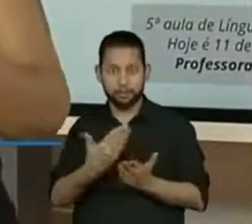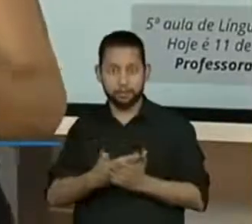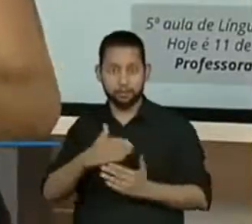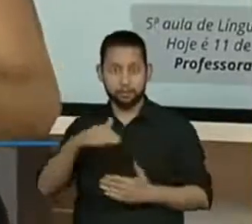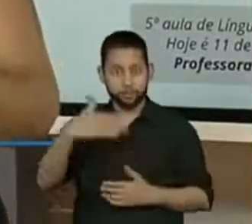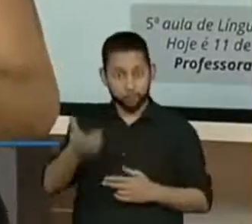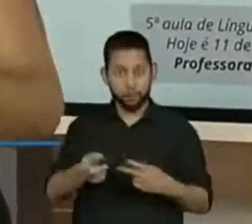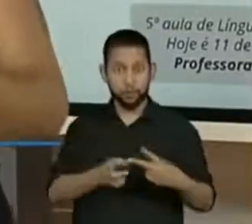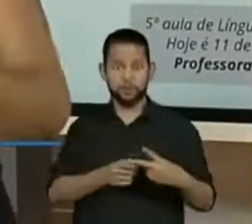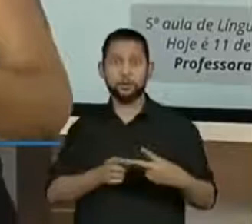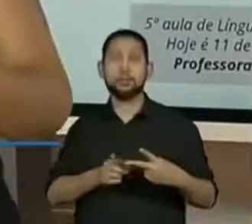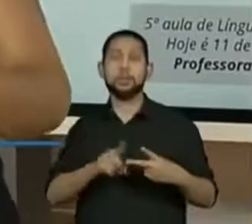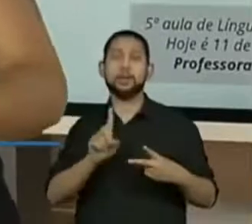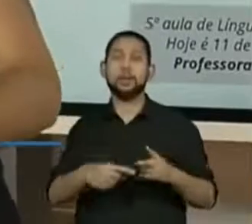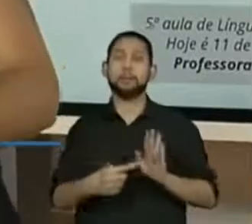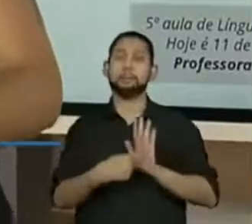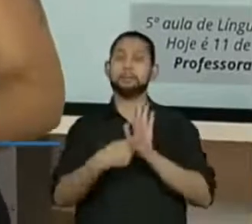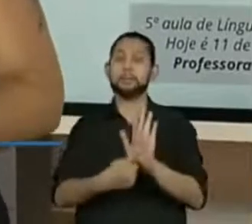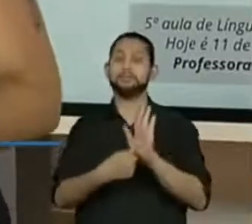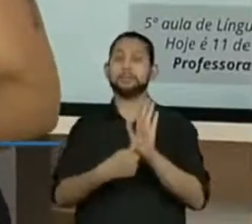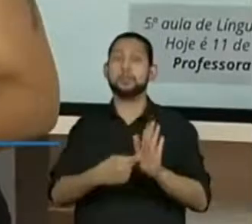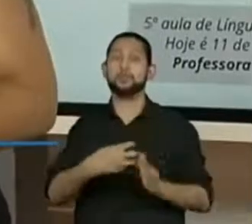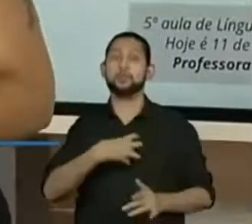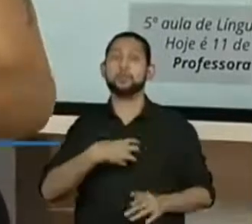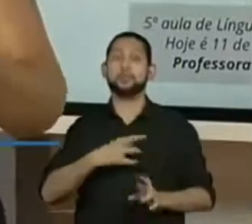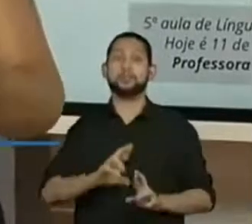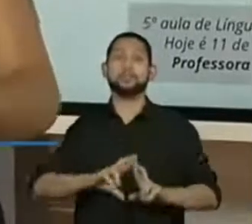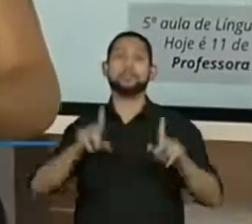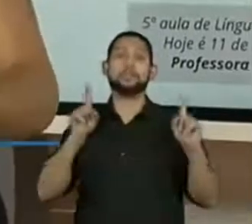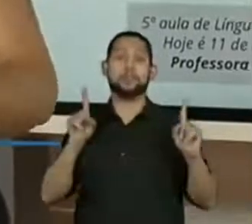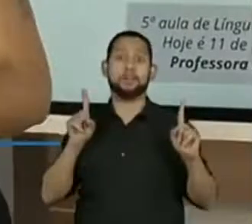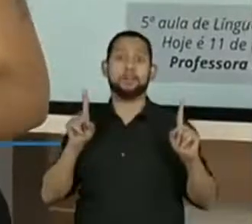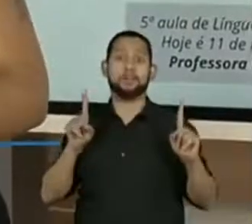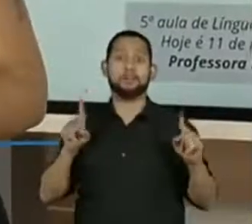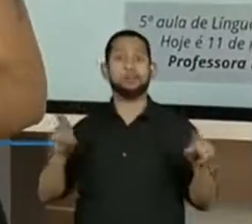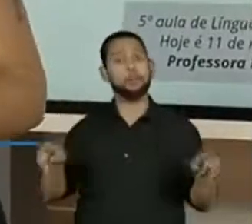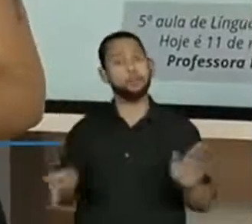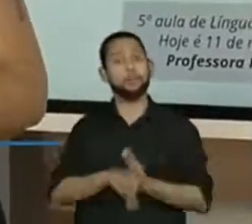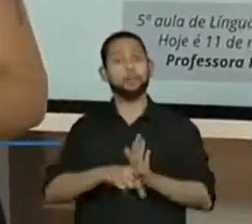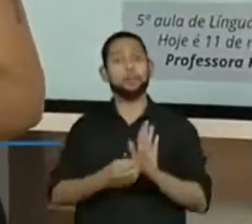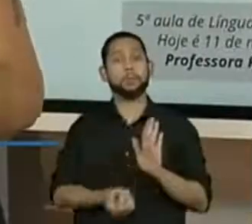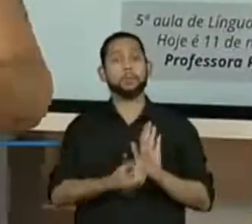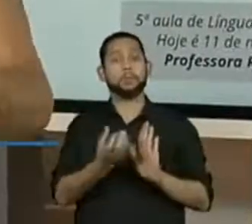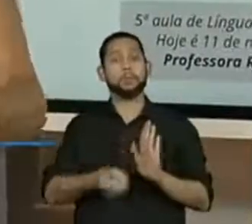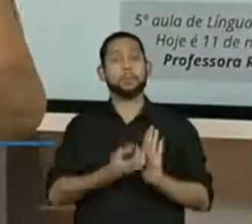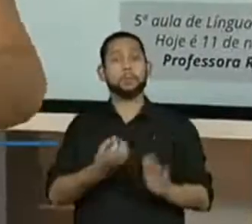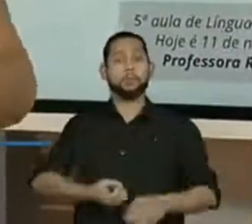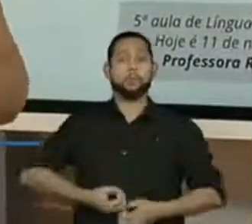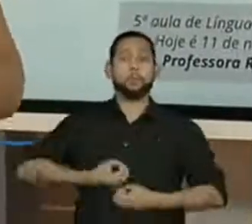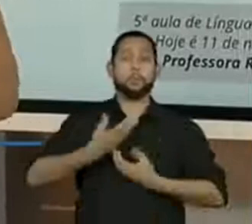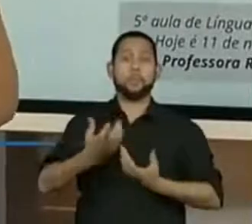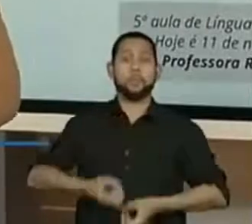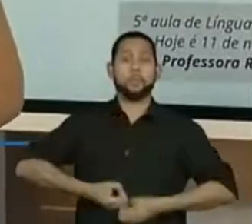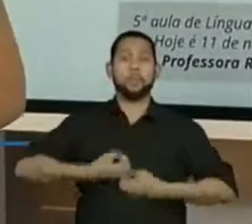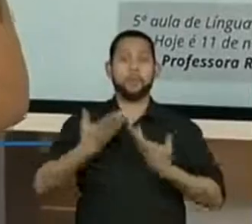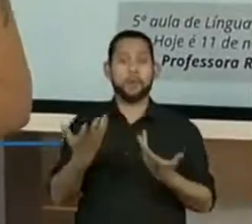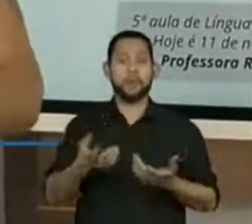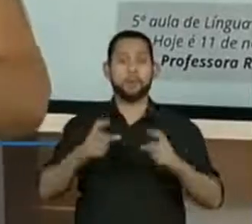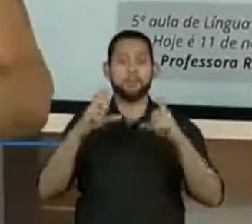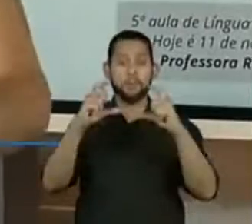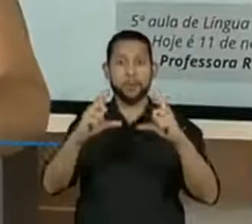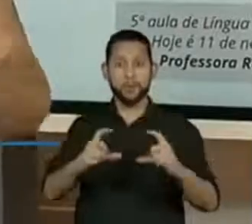é uma apresentação de um formato diferente de fazer poema também poema e